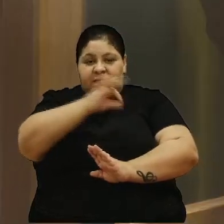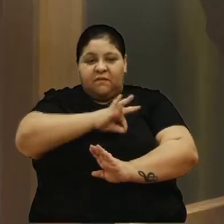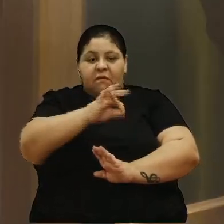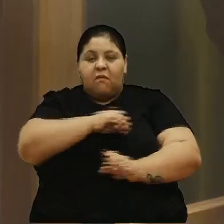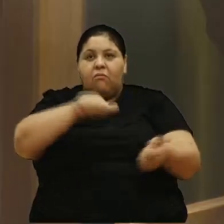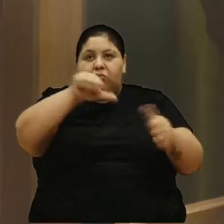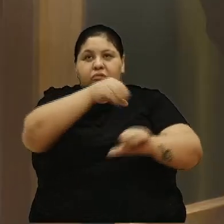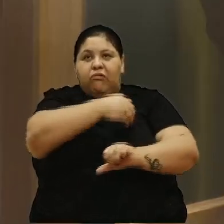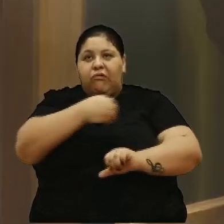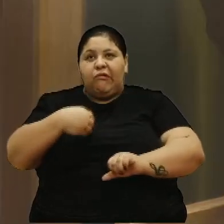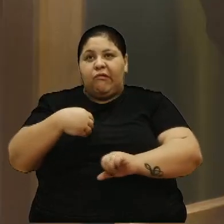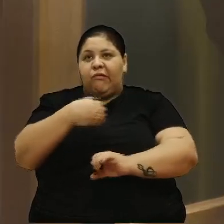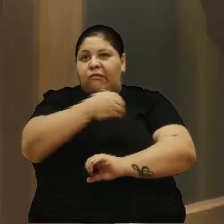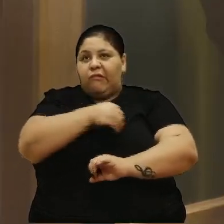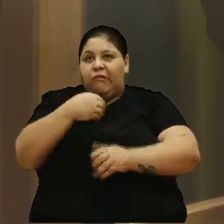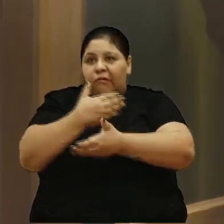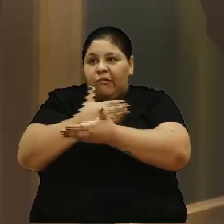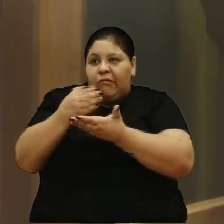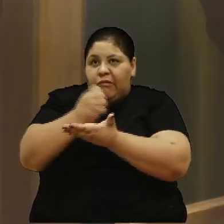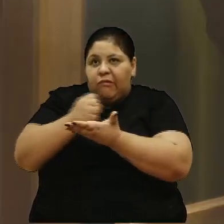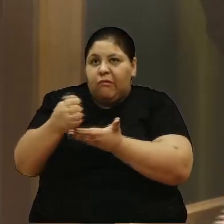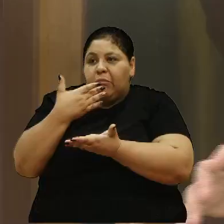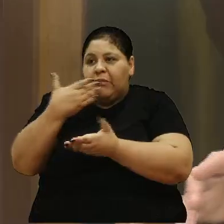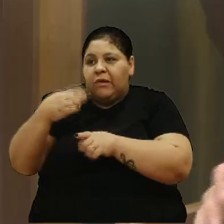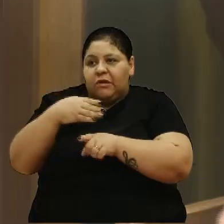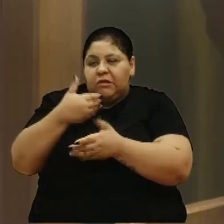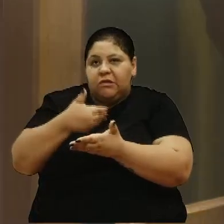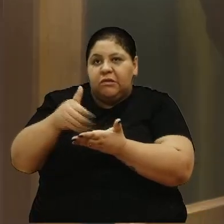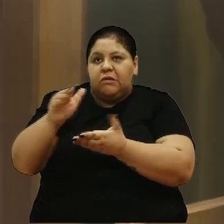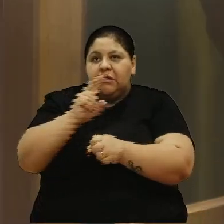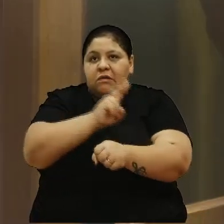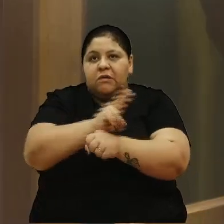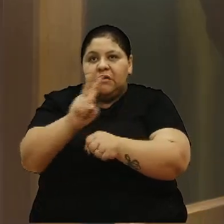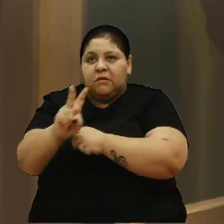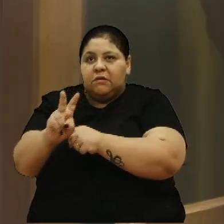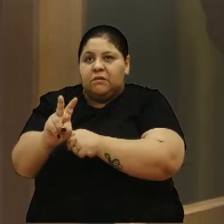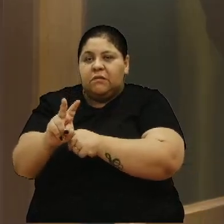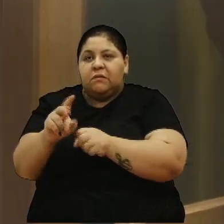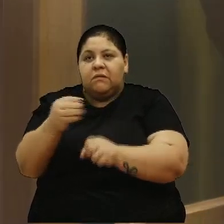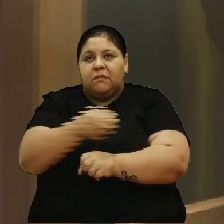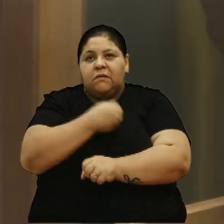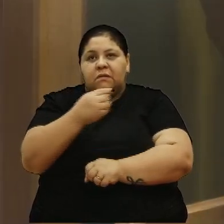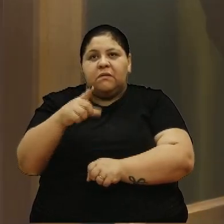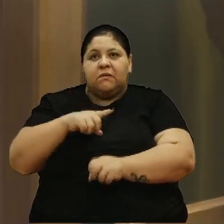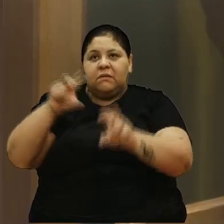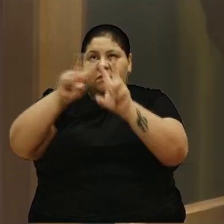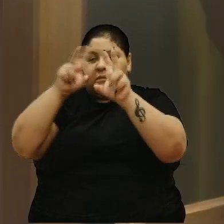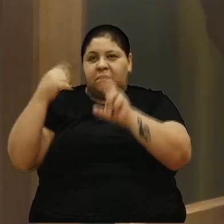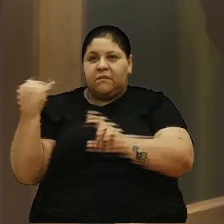defasados para os médicos vão entrar no concurso, pedir exoneração e cuidar das suas próprias clínicas. Também um tema importante